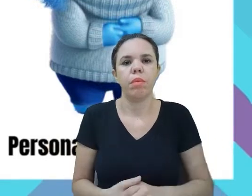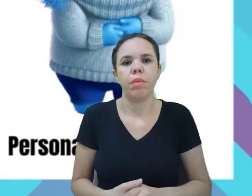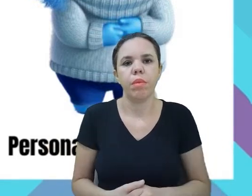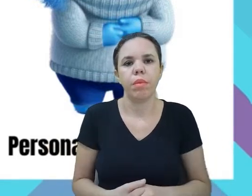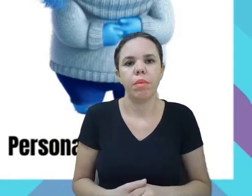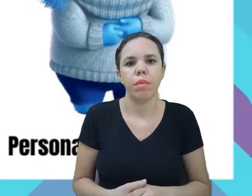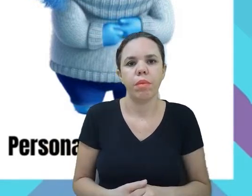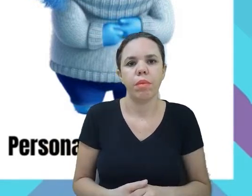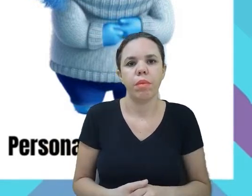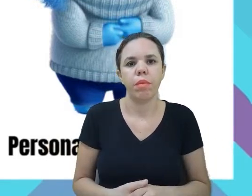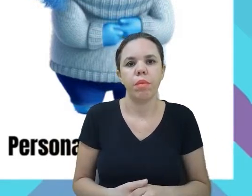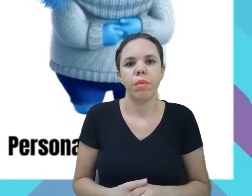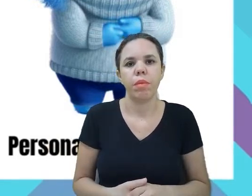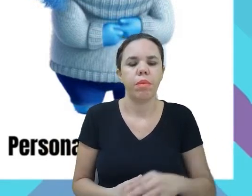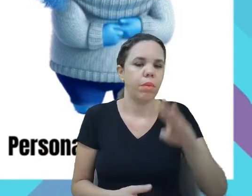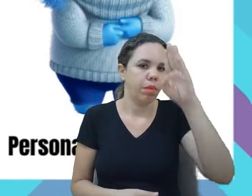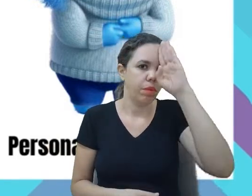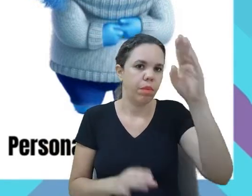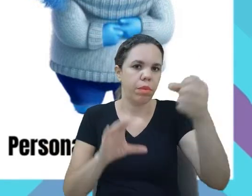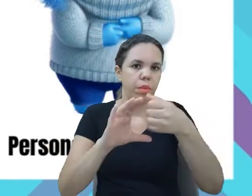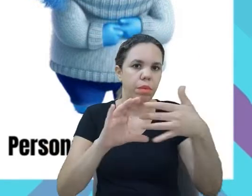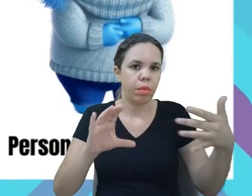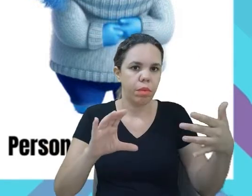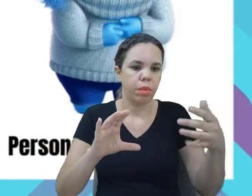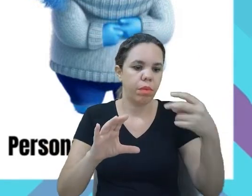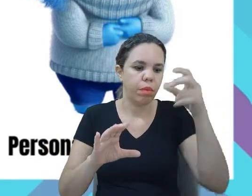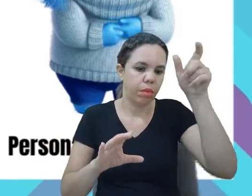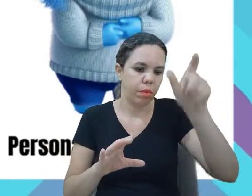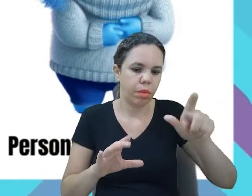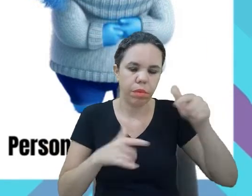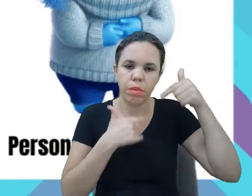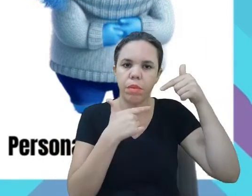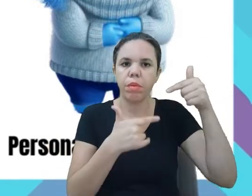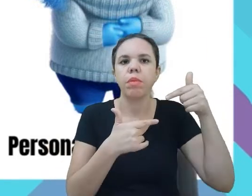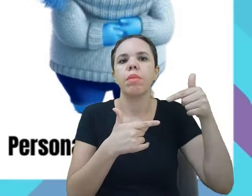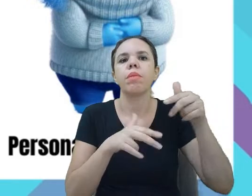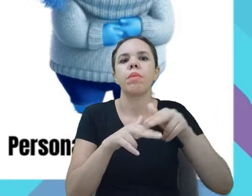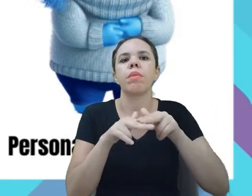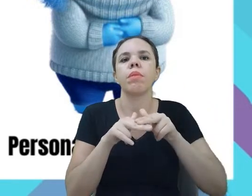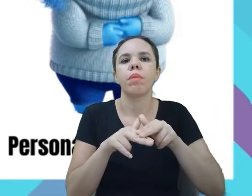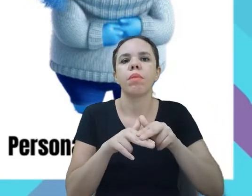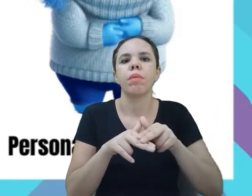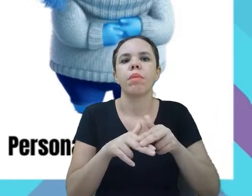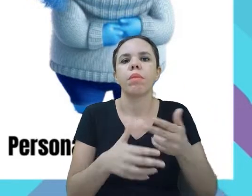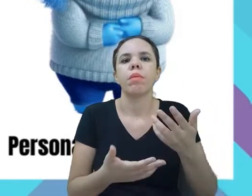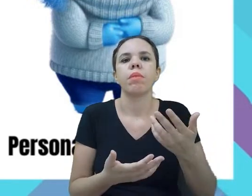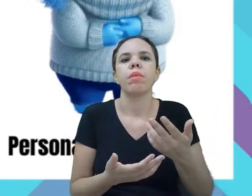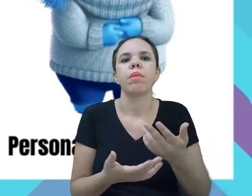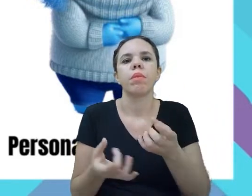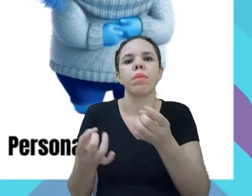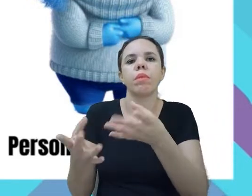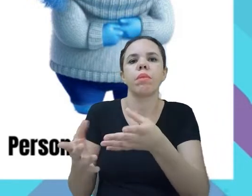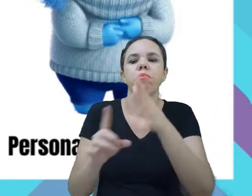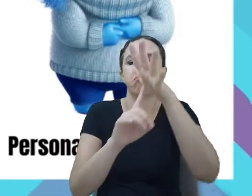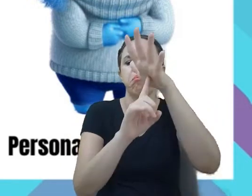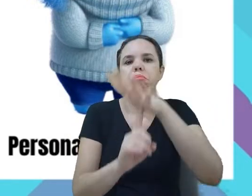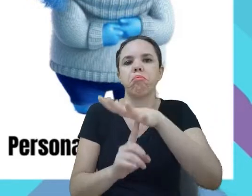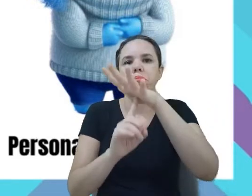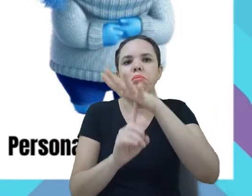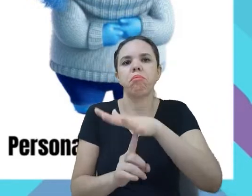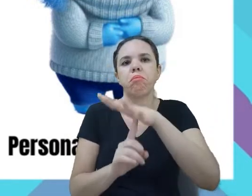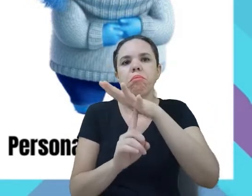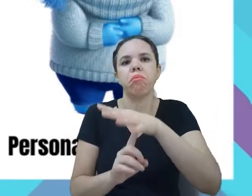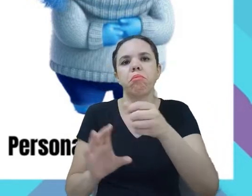vida do indivíduo. A principal característica desse personagem é justamente se colocar na posição